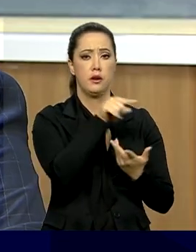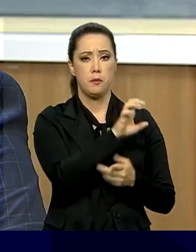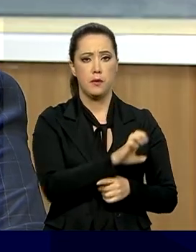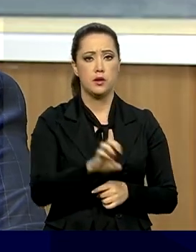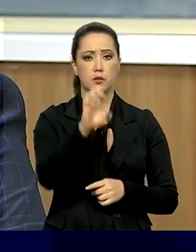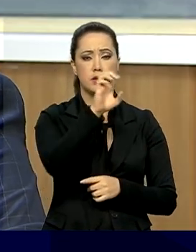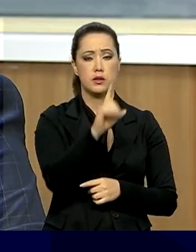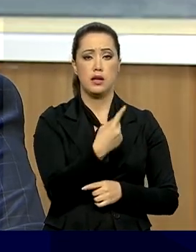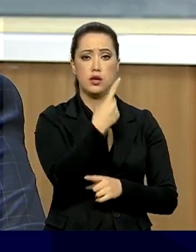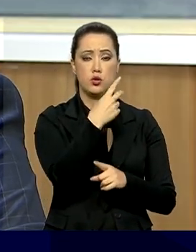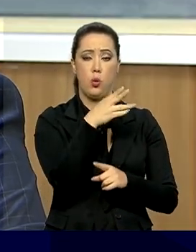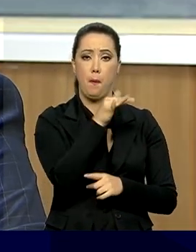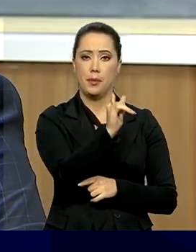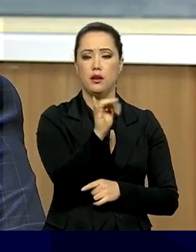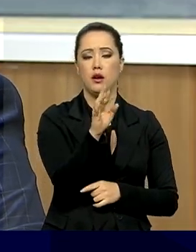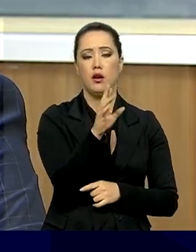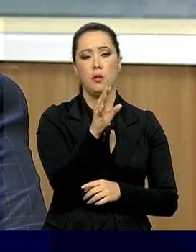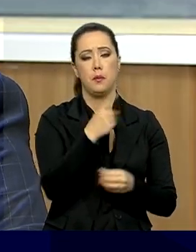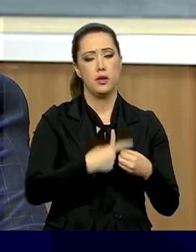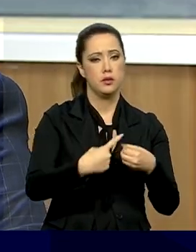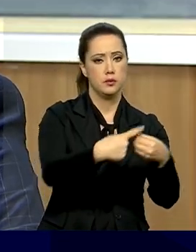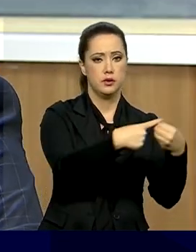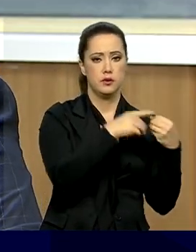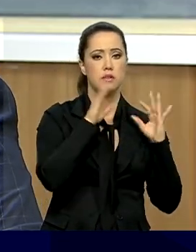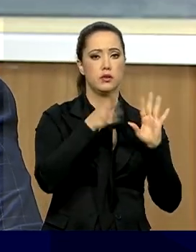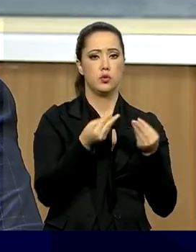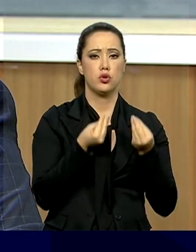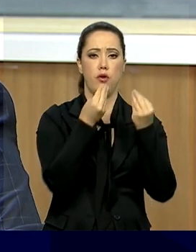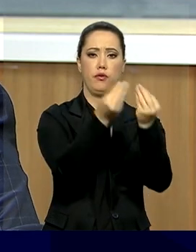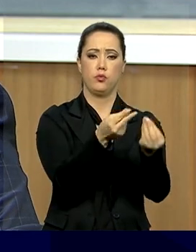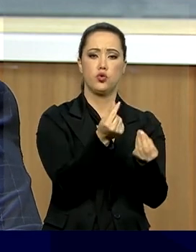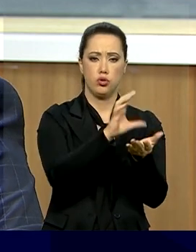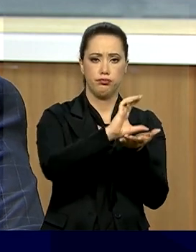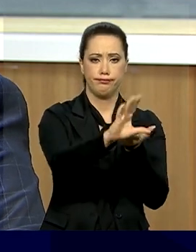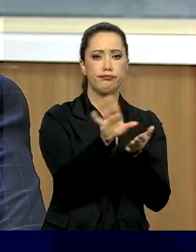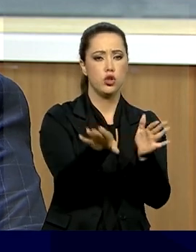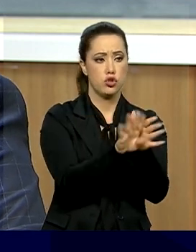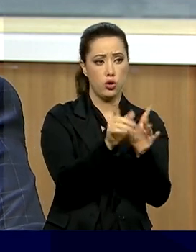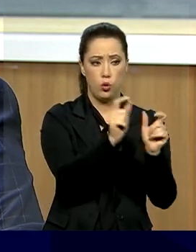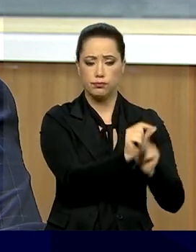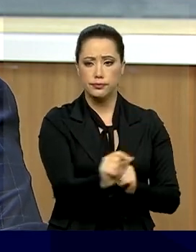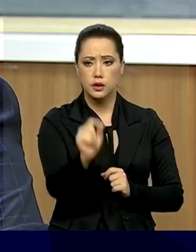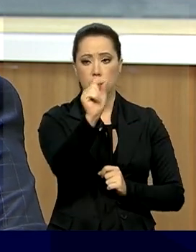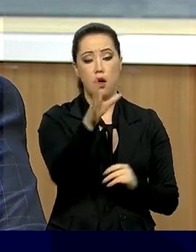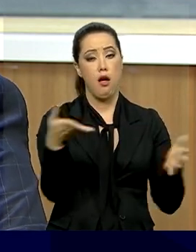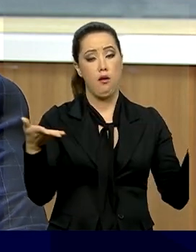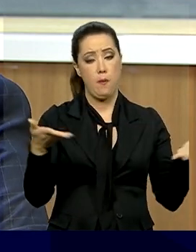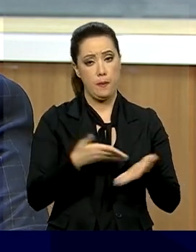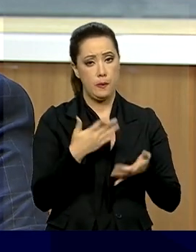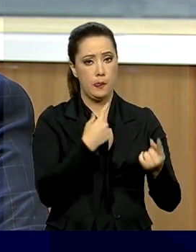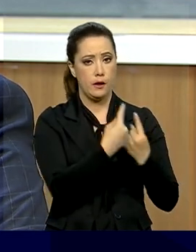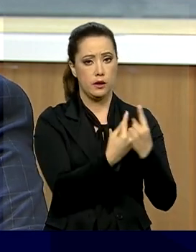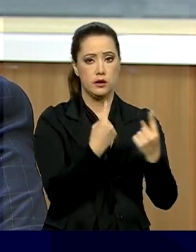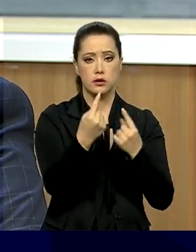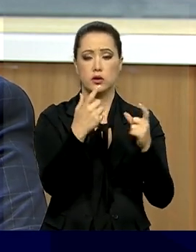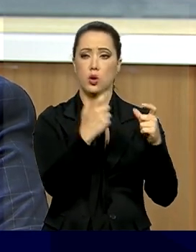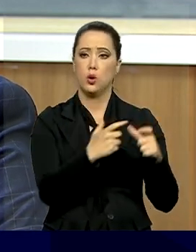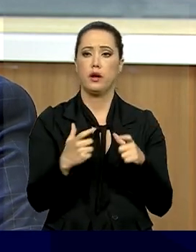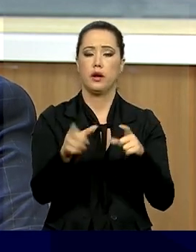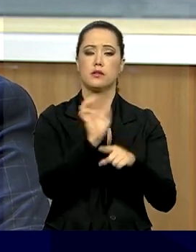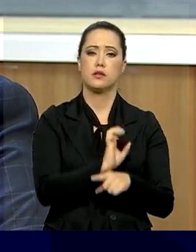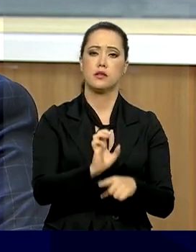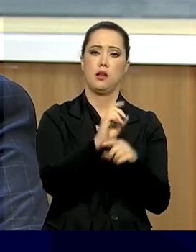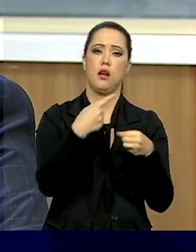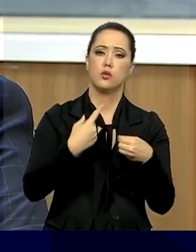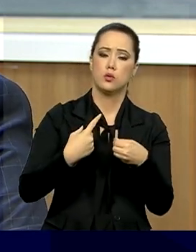município essa parte já foi feita a gente já concluiu esse repasse agora fica a cargo da é 200 culturais do